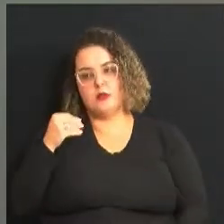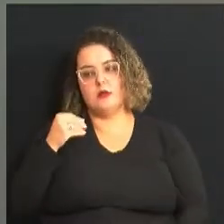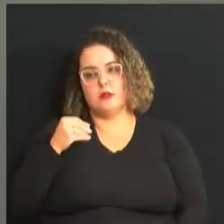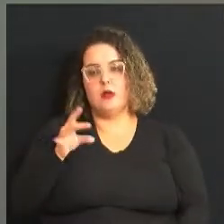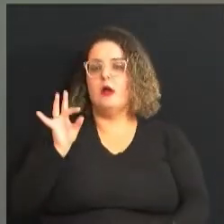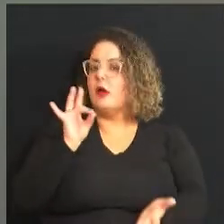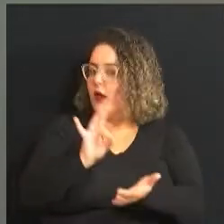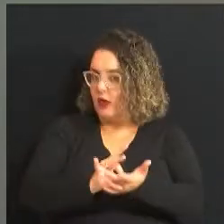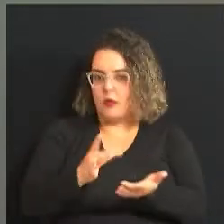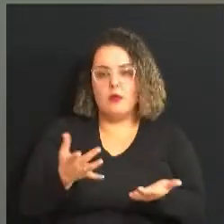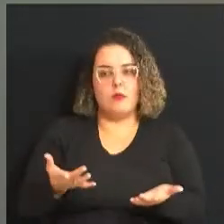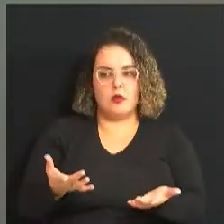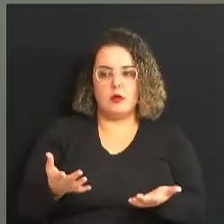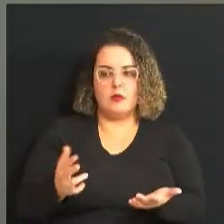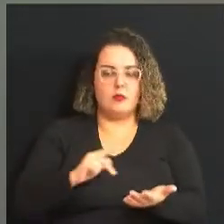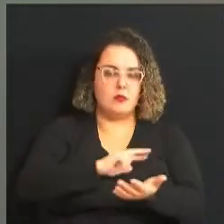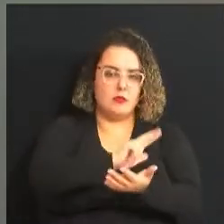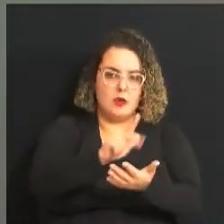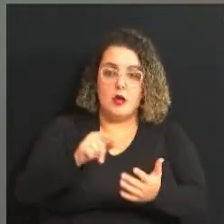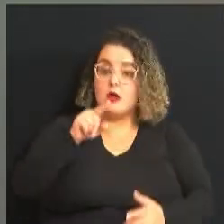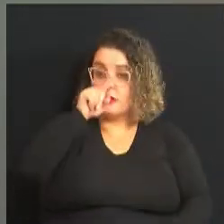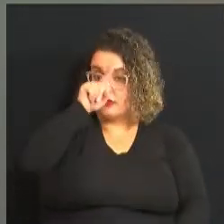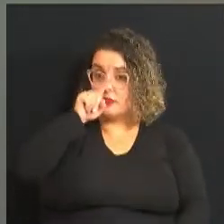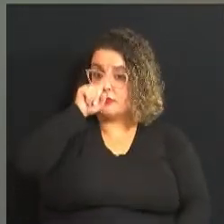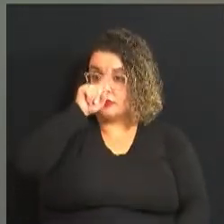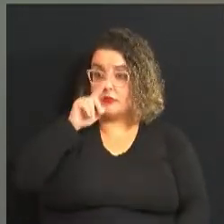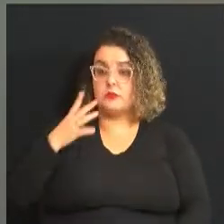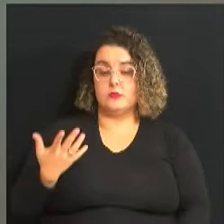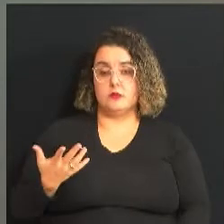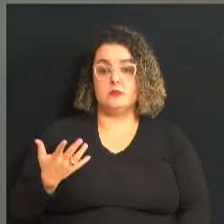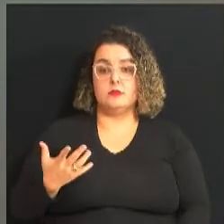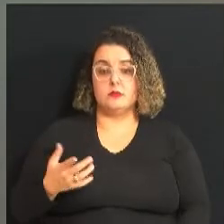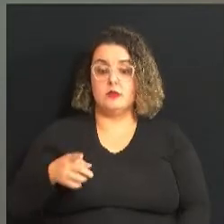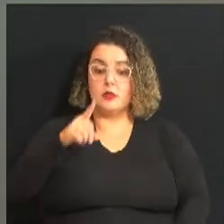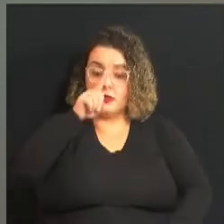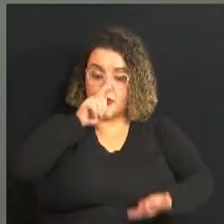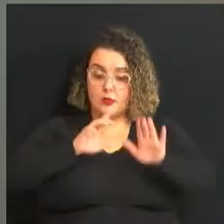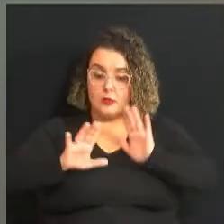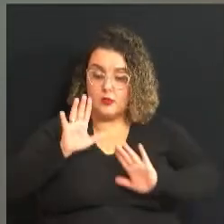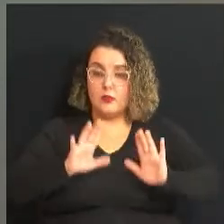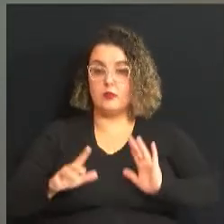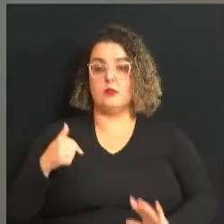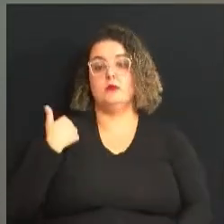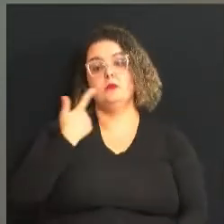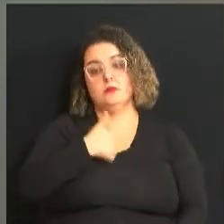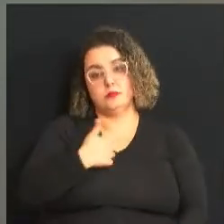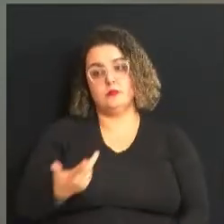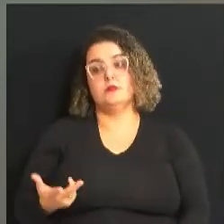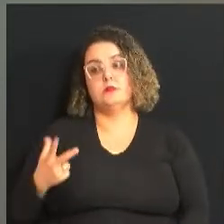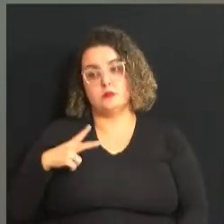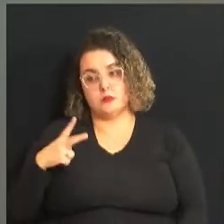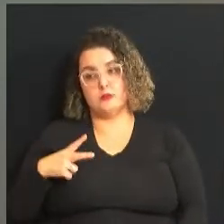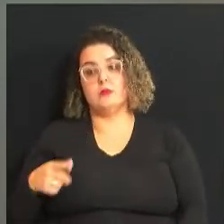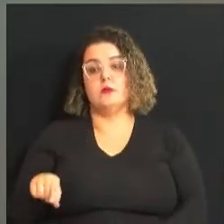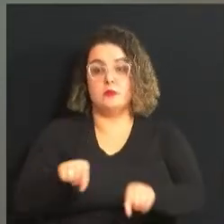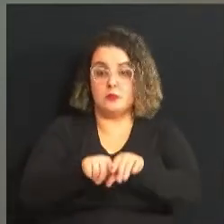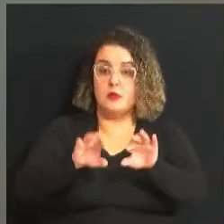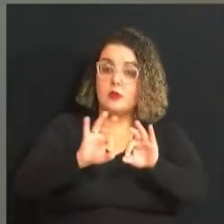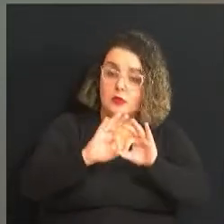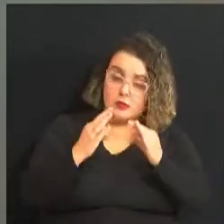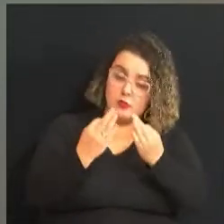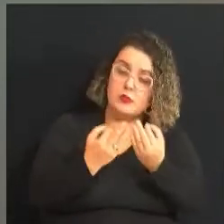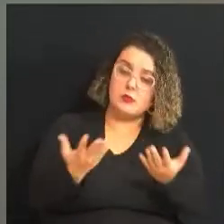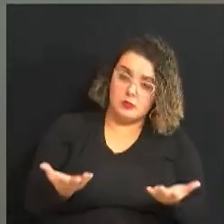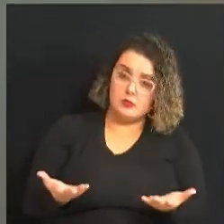vem cercada aí de riscos, é uma gravidez que exige bastante cuidado da nossa parte e da parte dos familiares também, da parte da